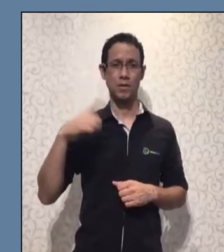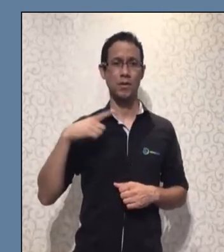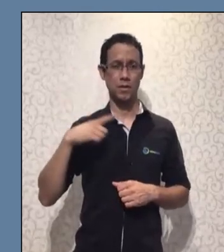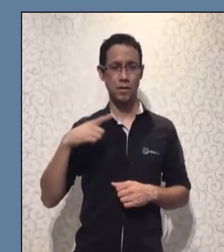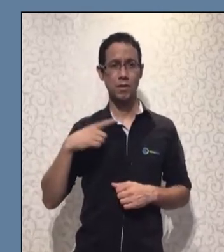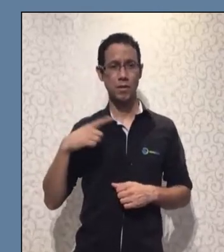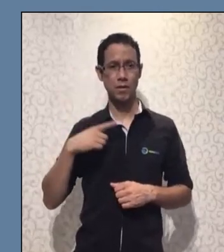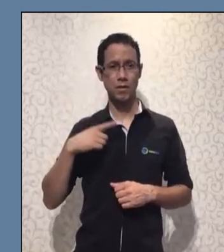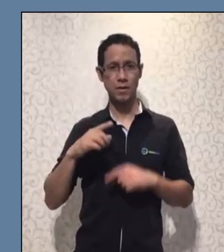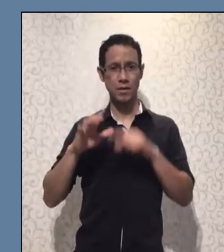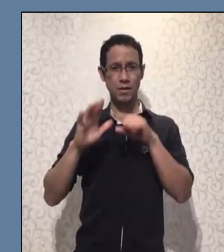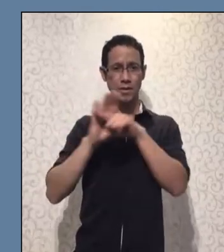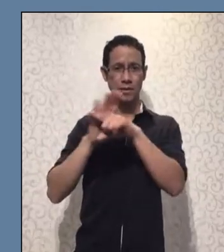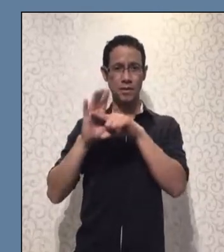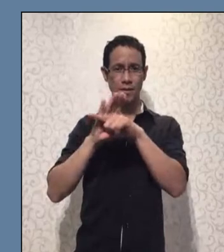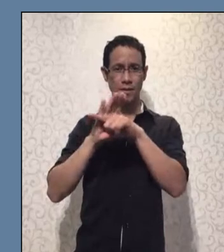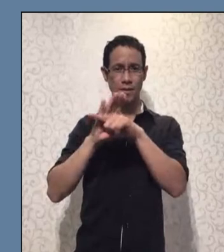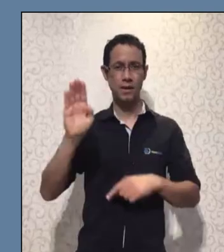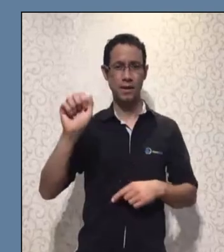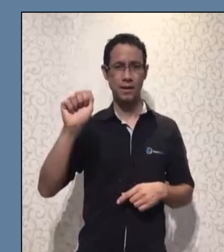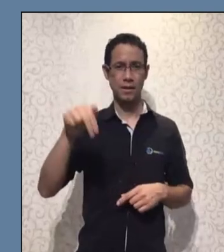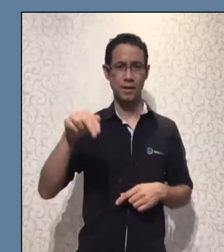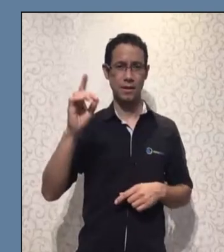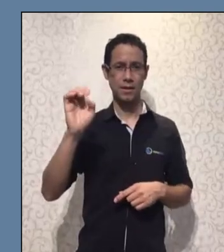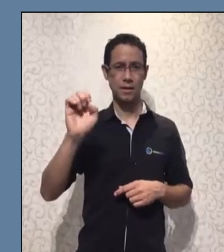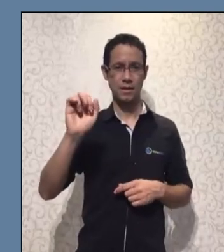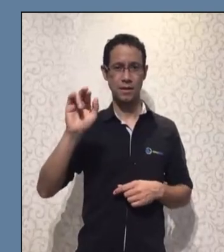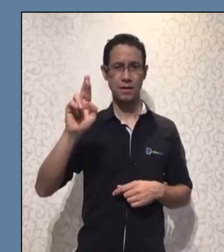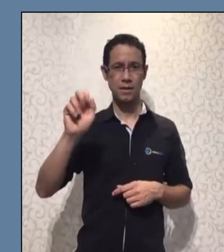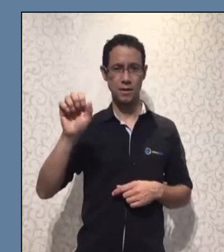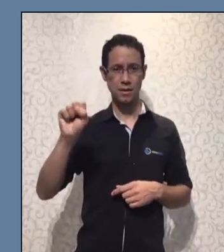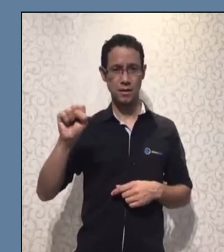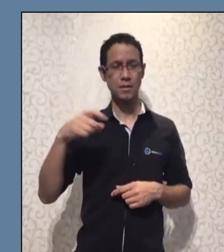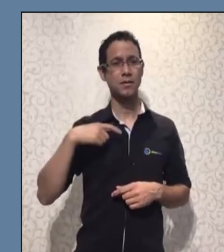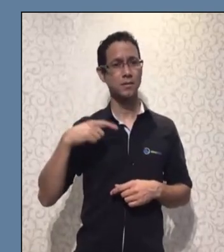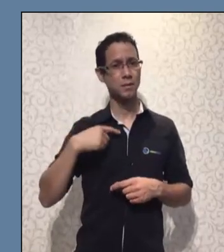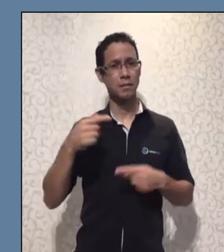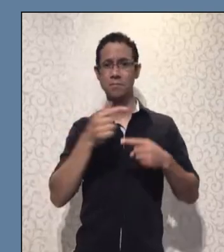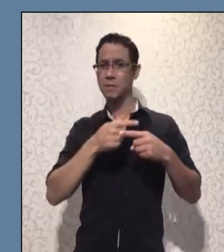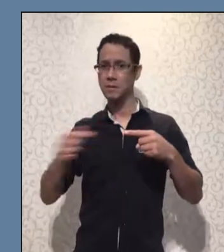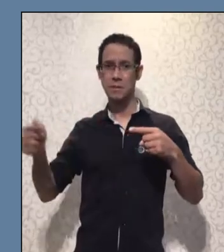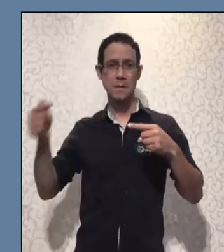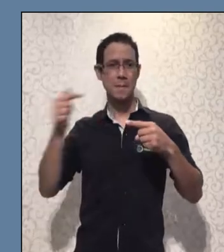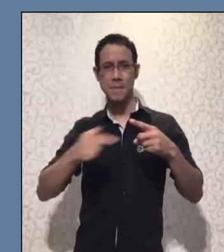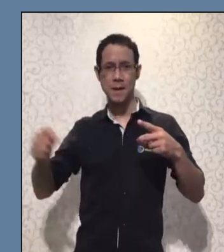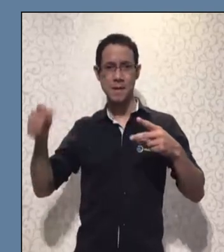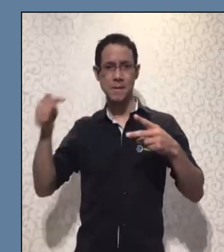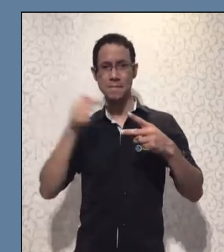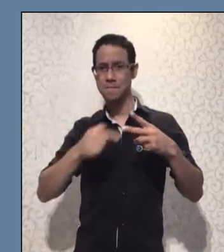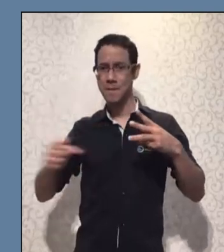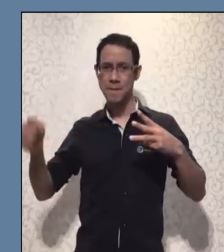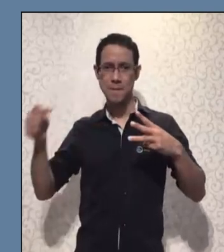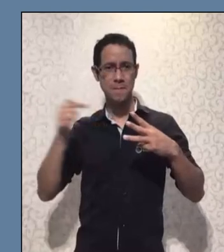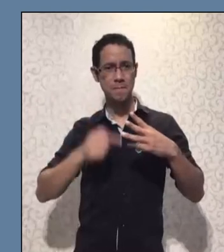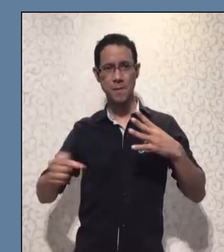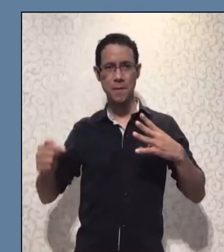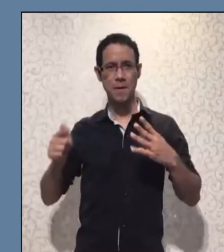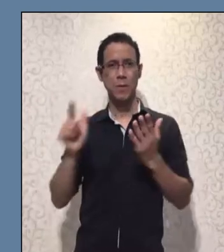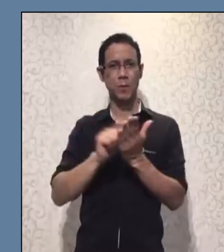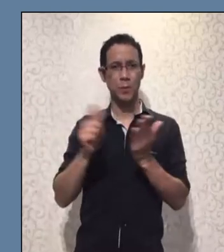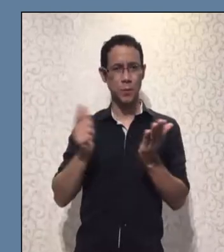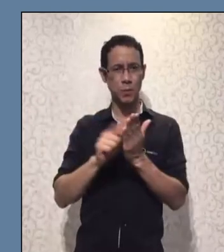às Bandeiras, alimentou muitas semanas os jornais. Isso é